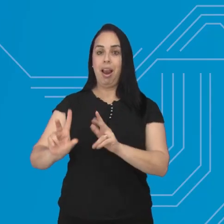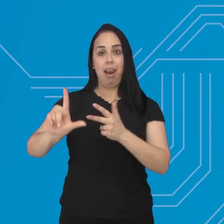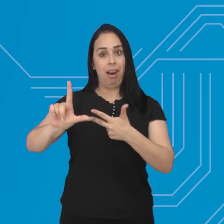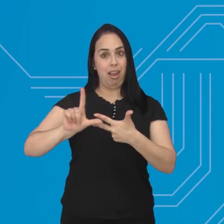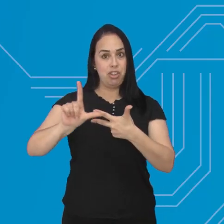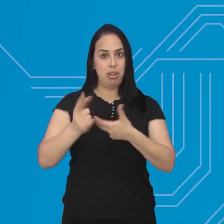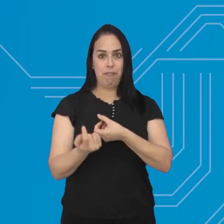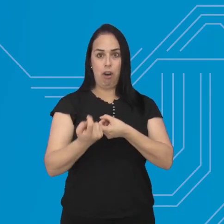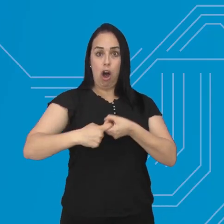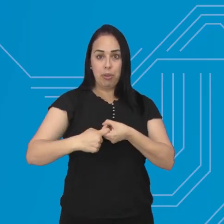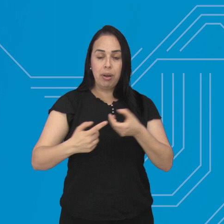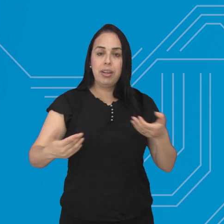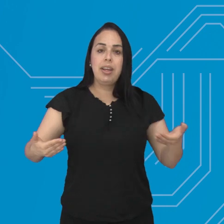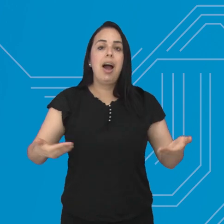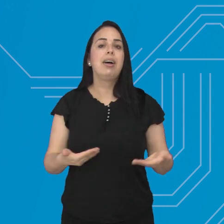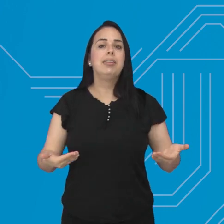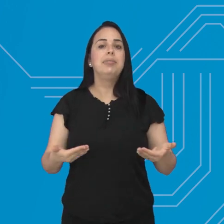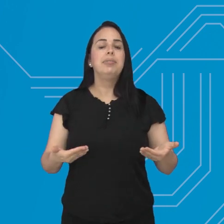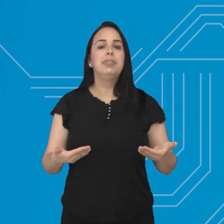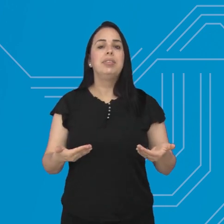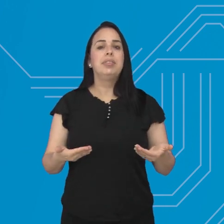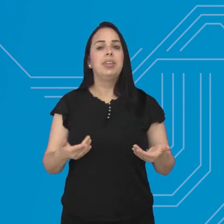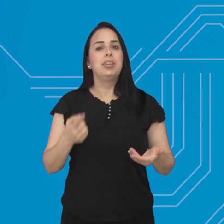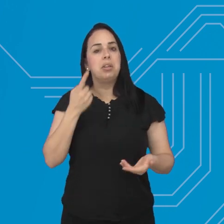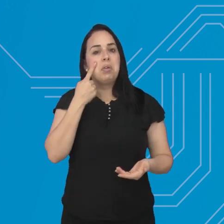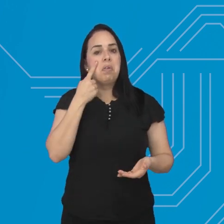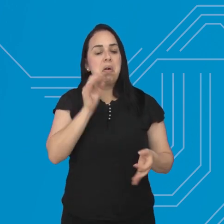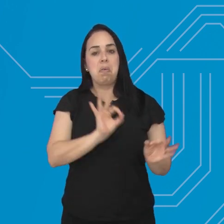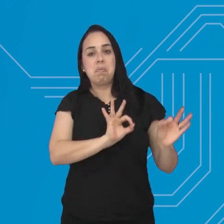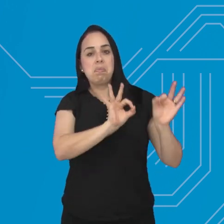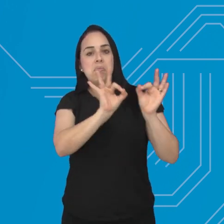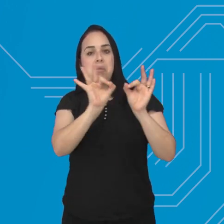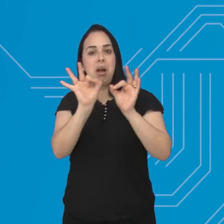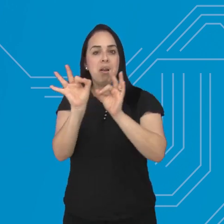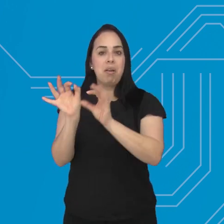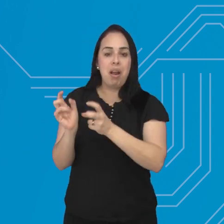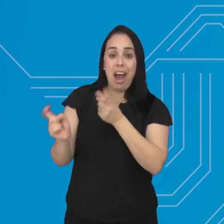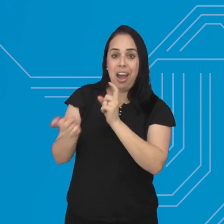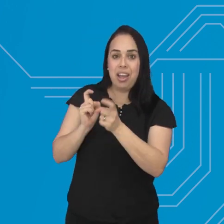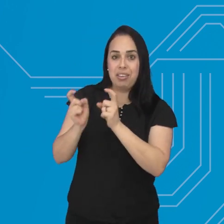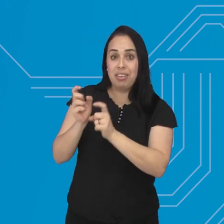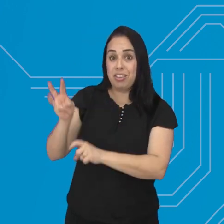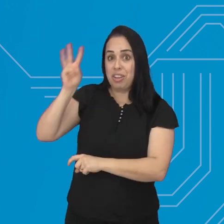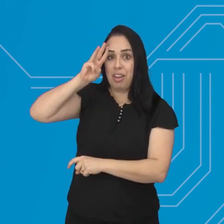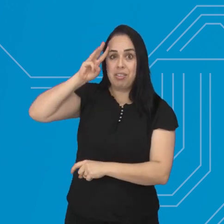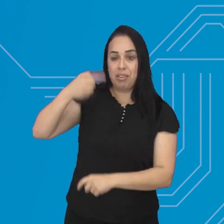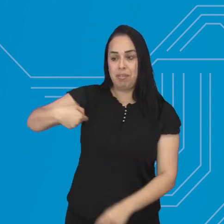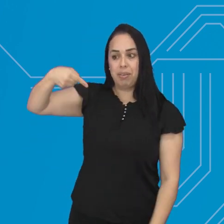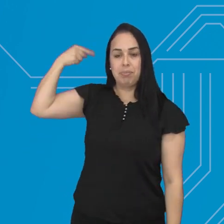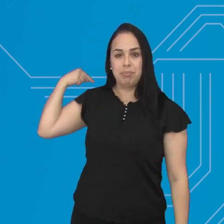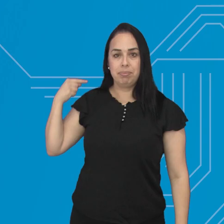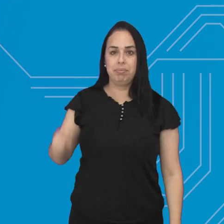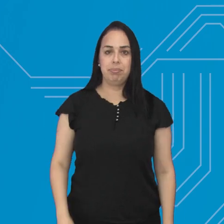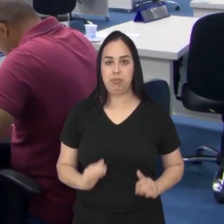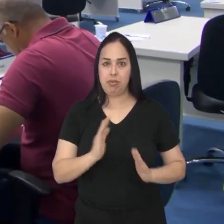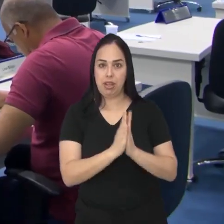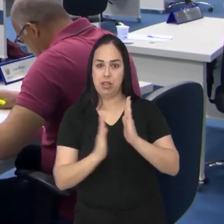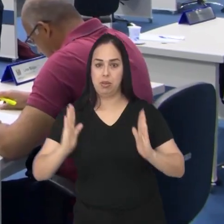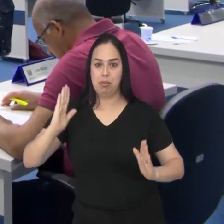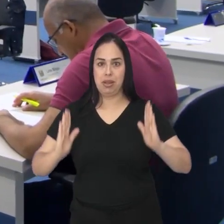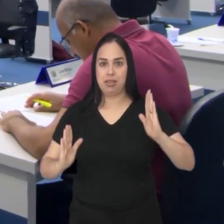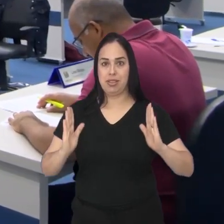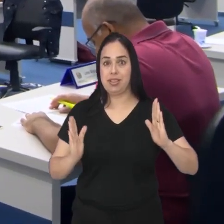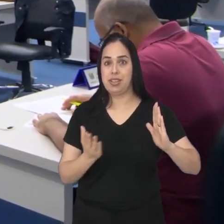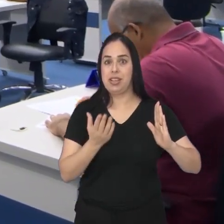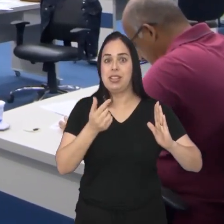Voltamos com o Semana Legislativa e agora a gente confere o balanço da sessão plenária da última terça-feira. Durante